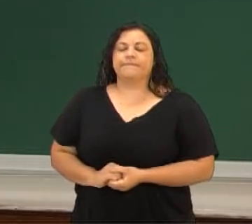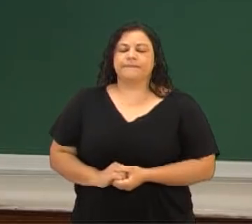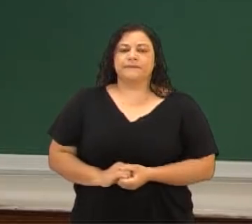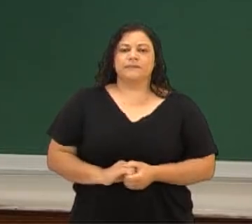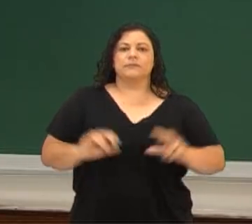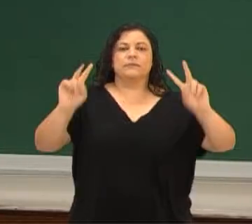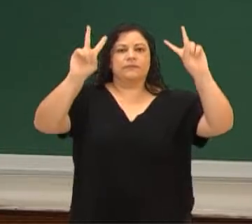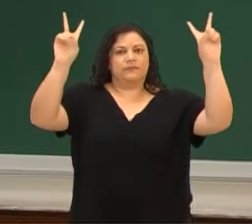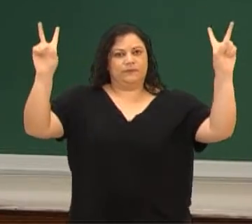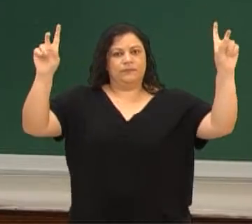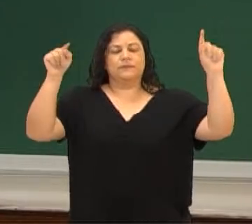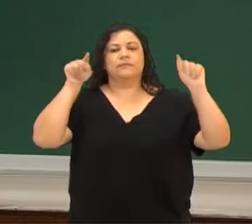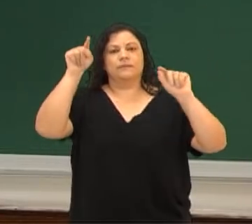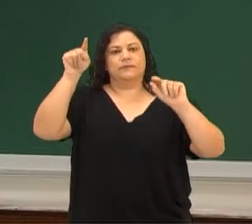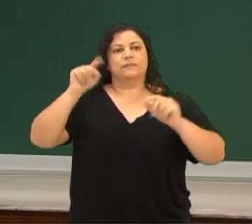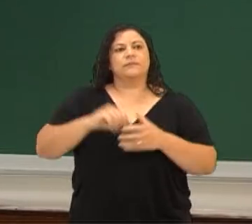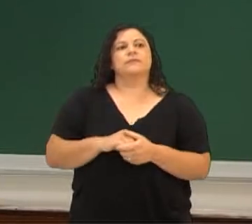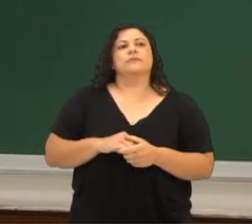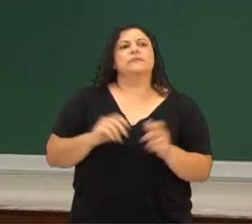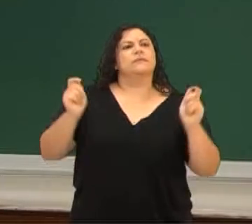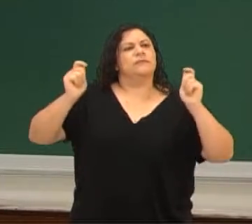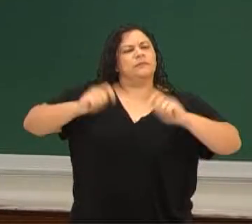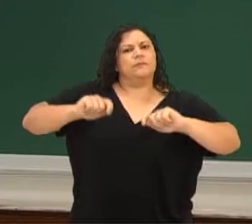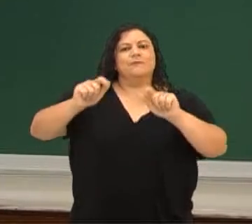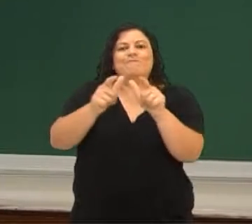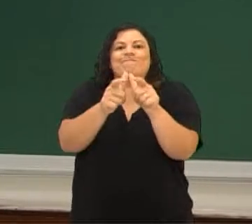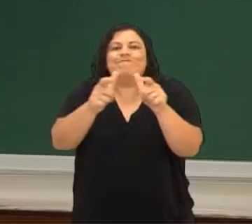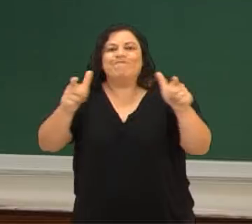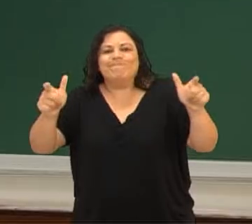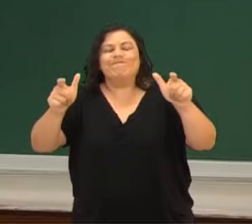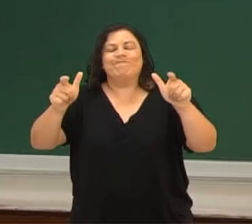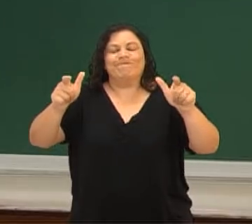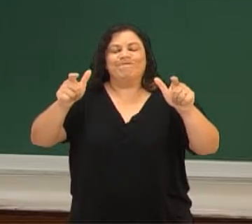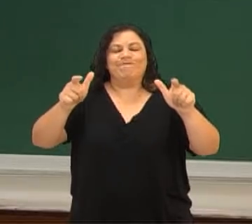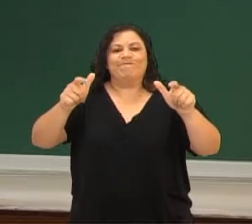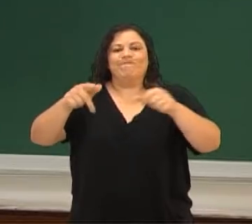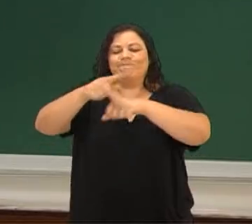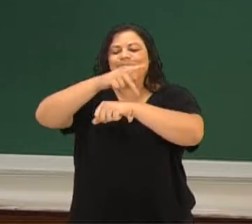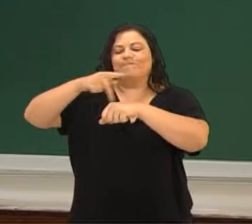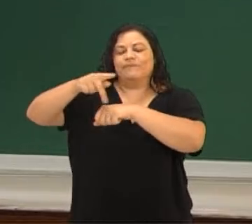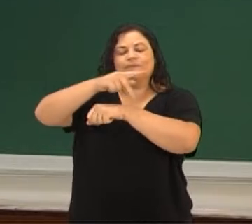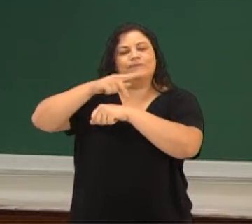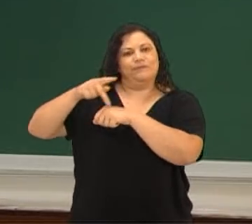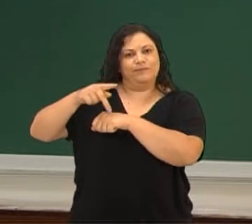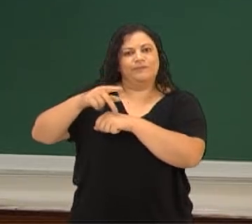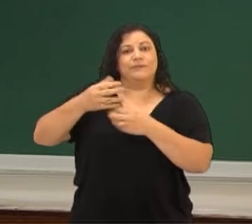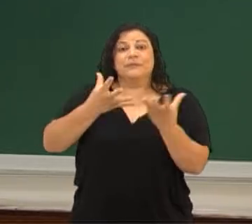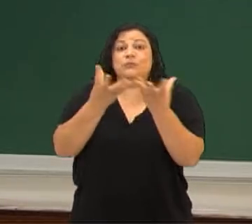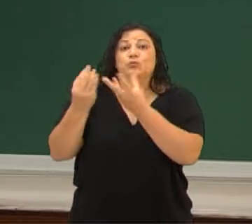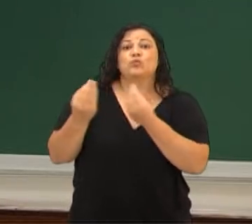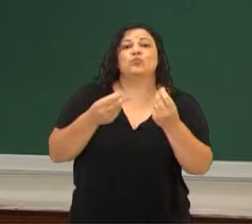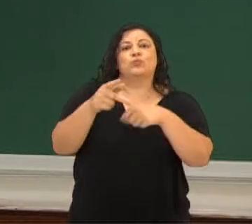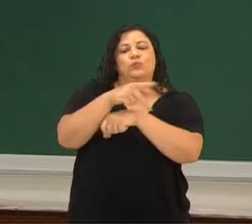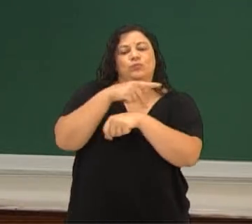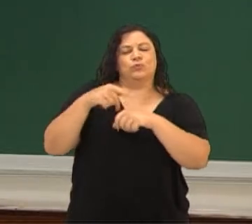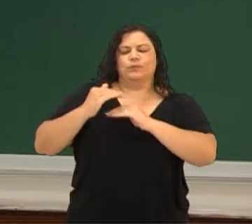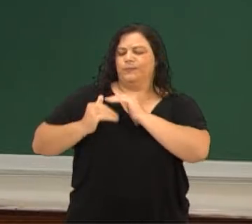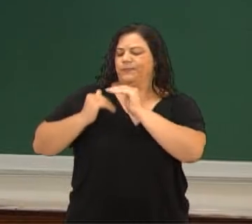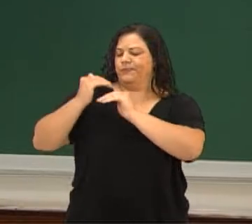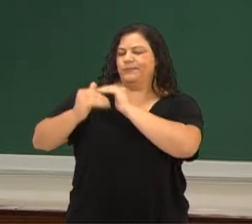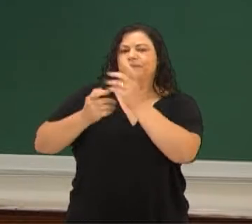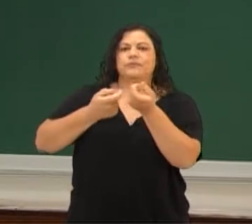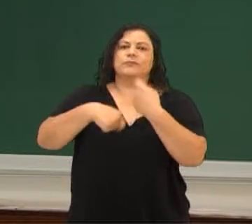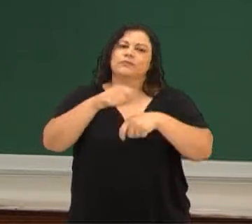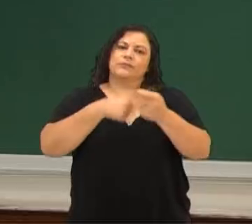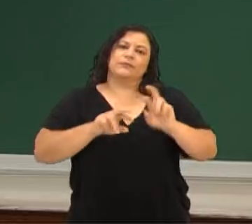Aqui a África subsaariana, por ser a maior região, tem a maior quantidade de países, e o desenvolvimento econômico é diferente